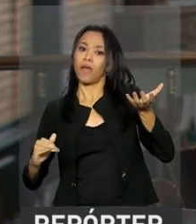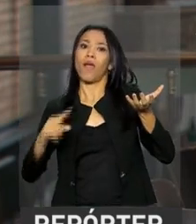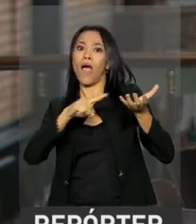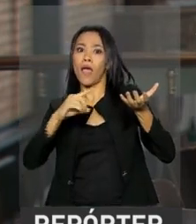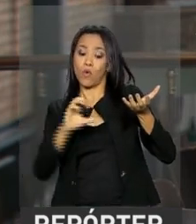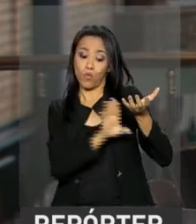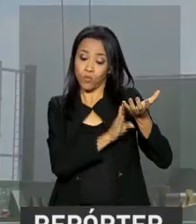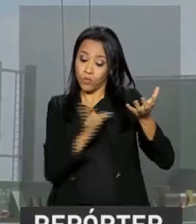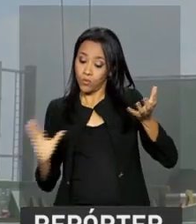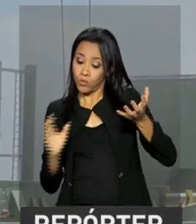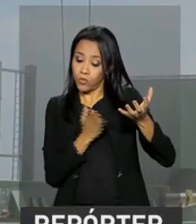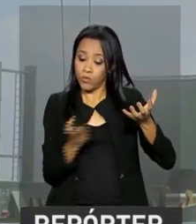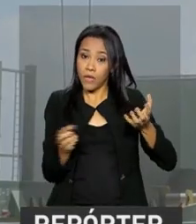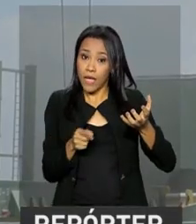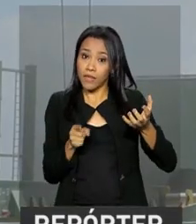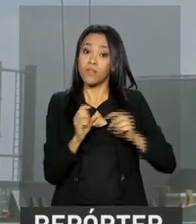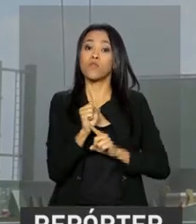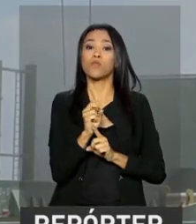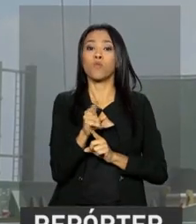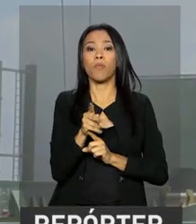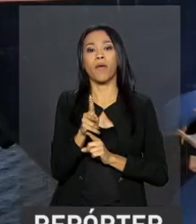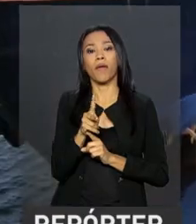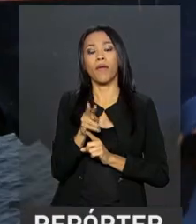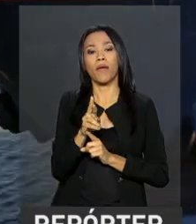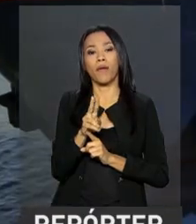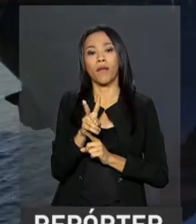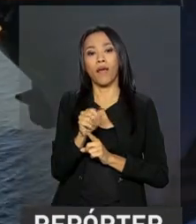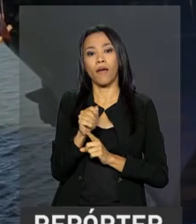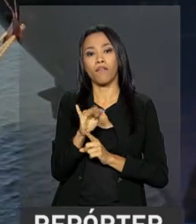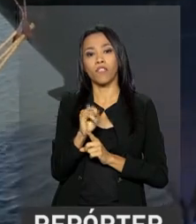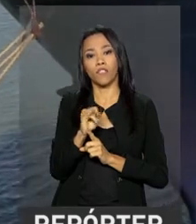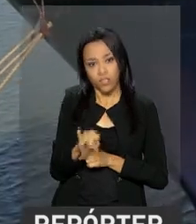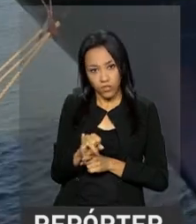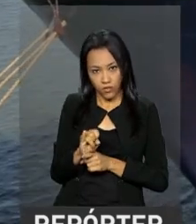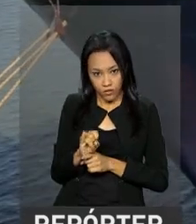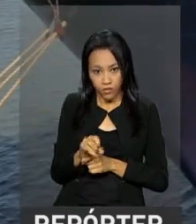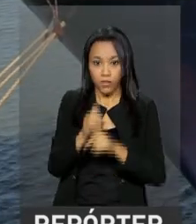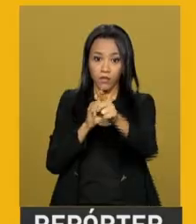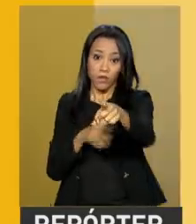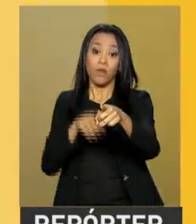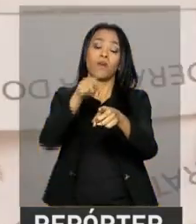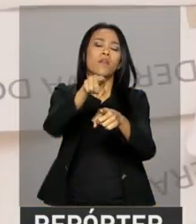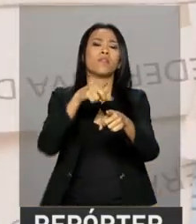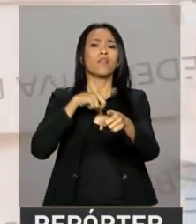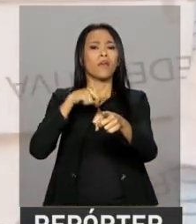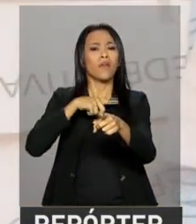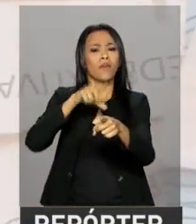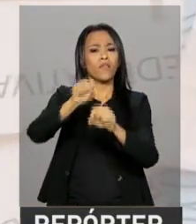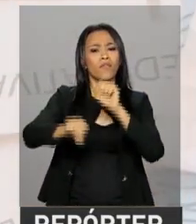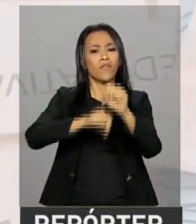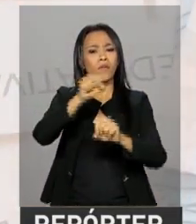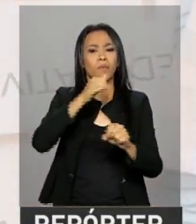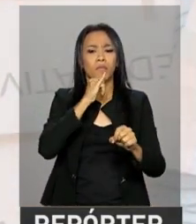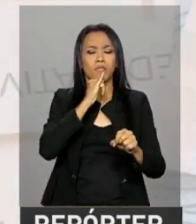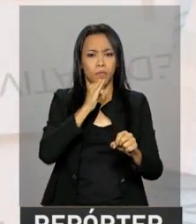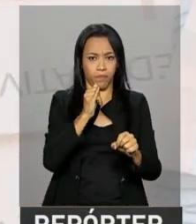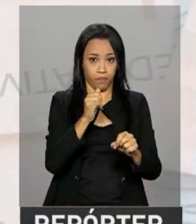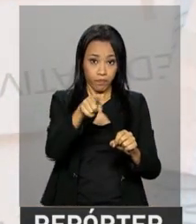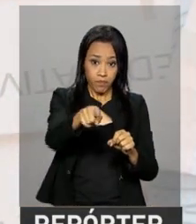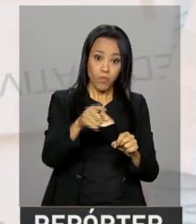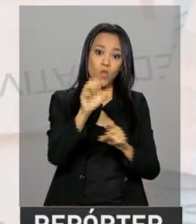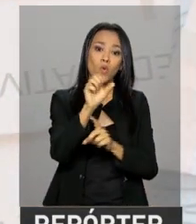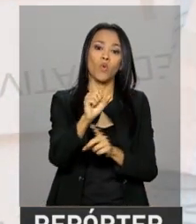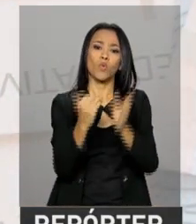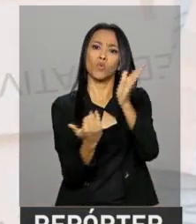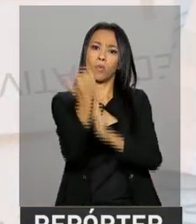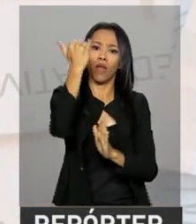superávit no acumulado dos cinco primeiros meses de 2007 a balança também pendeu para o lado brasileiro o superávit